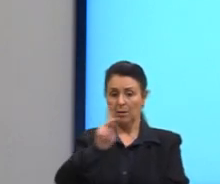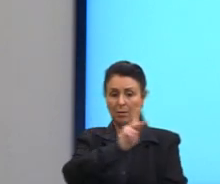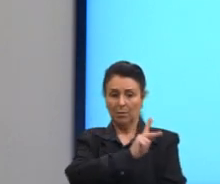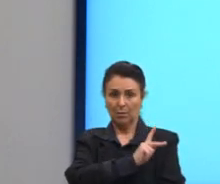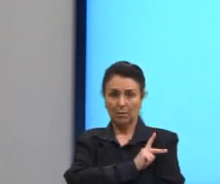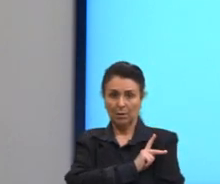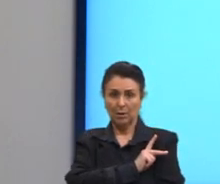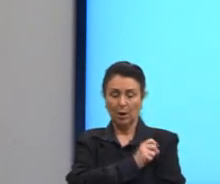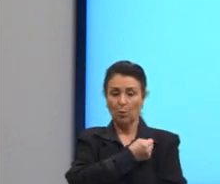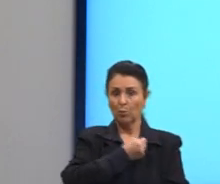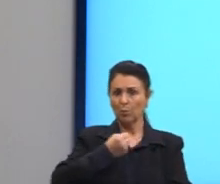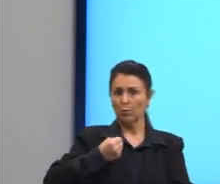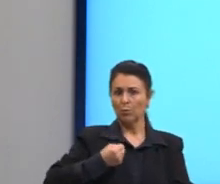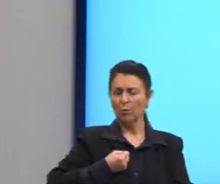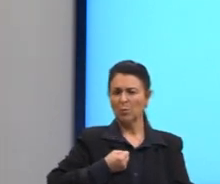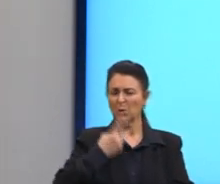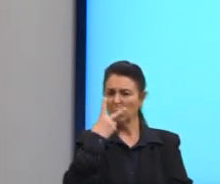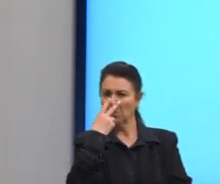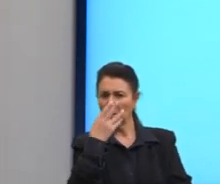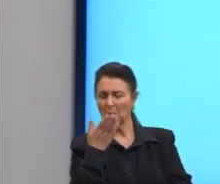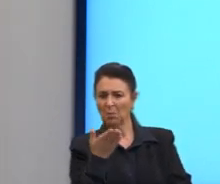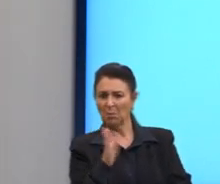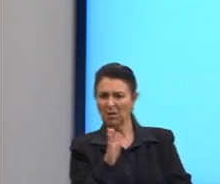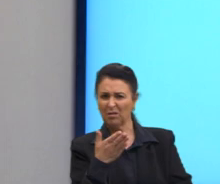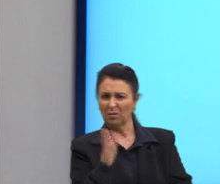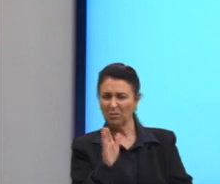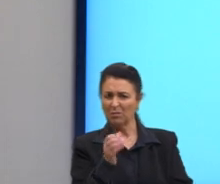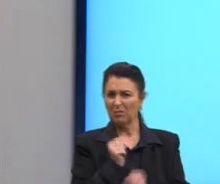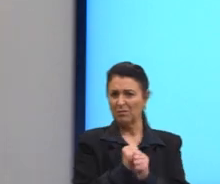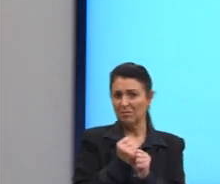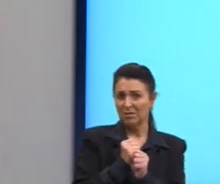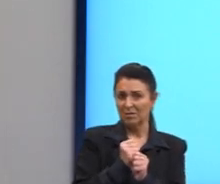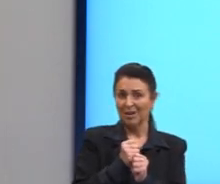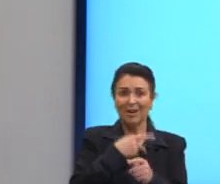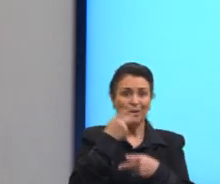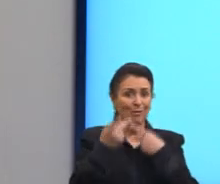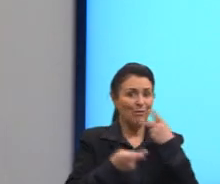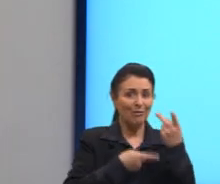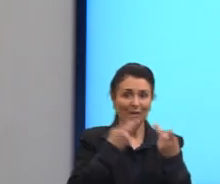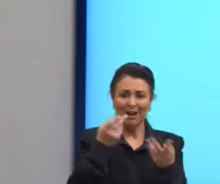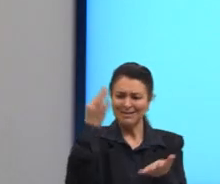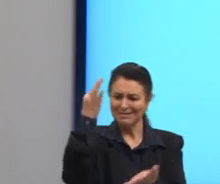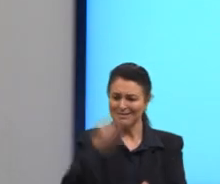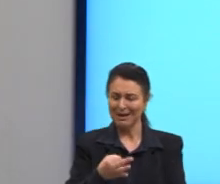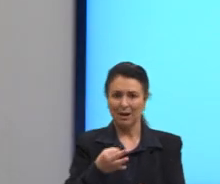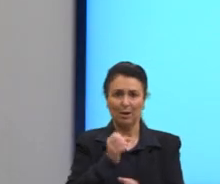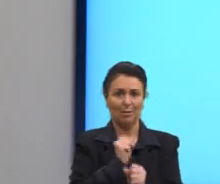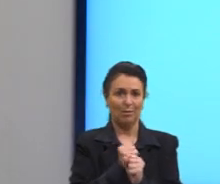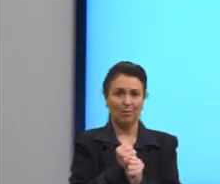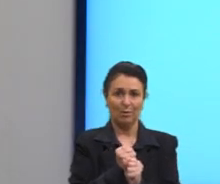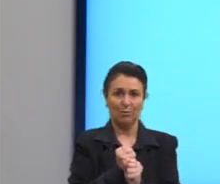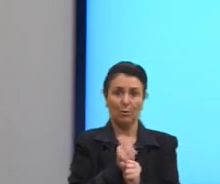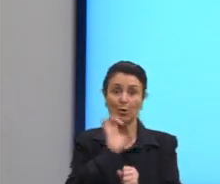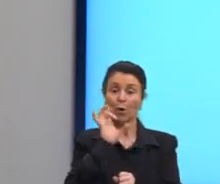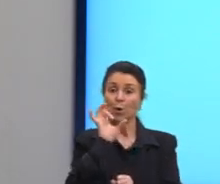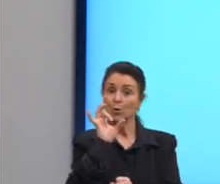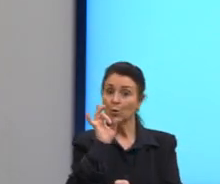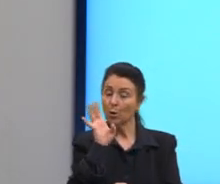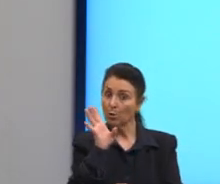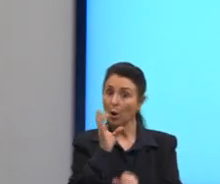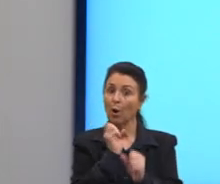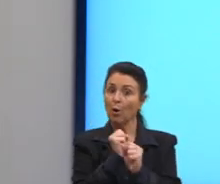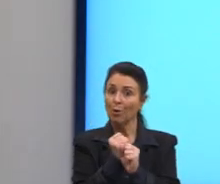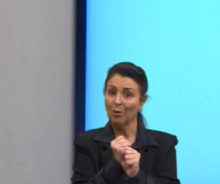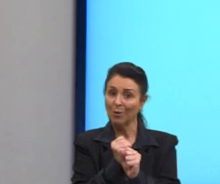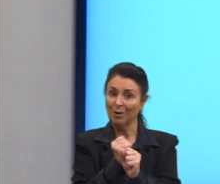tamanho aproximadamente igual à de que ano a que não fala de que ano Mas como as opções são apenas de datas então